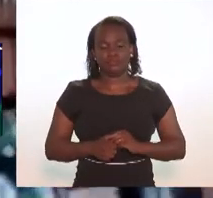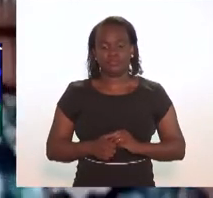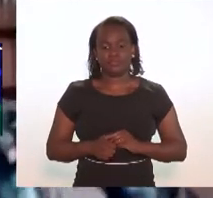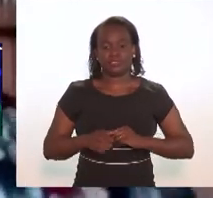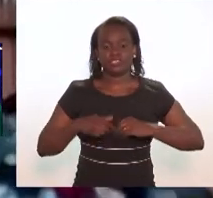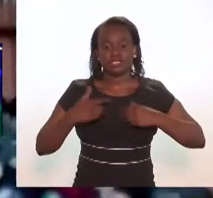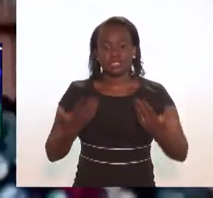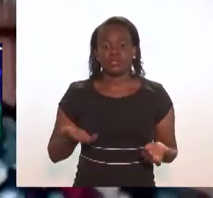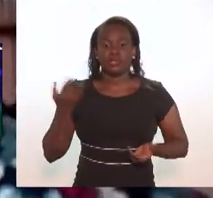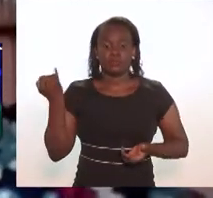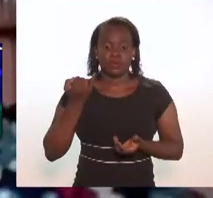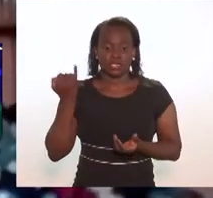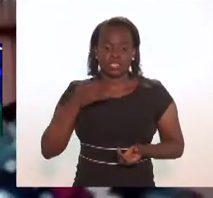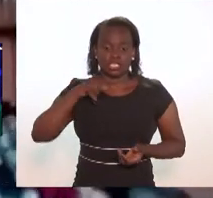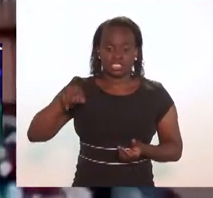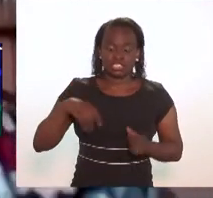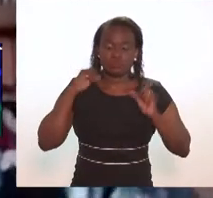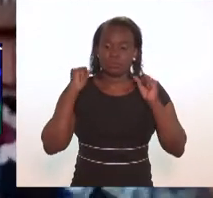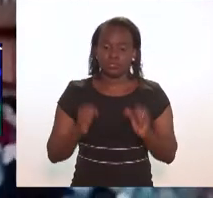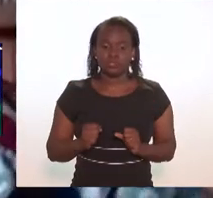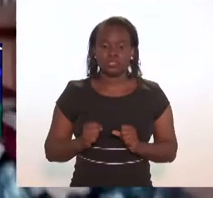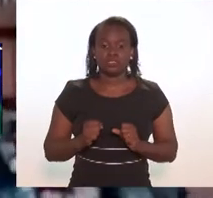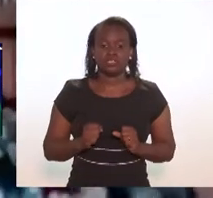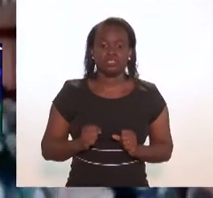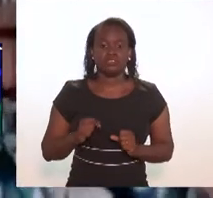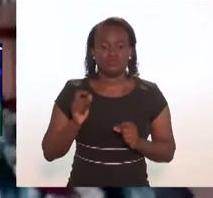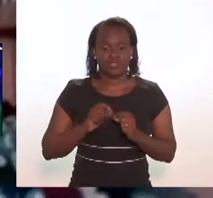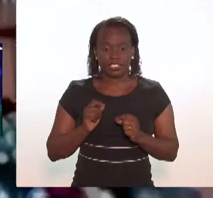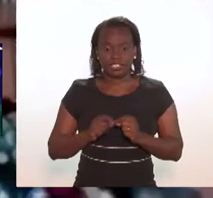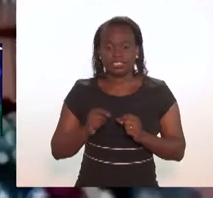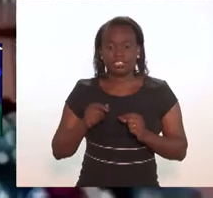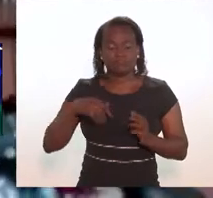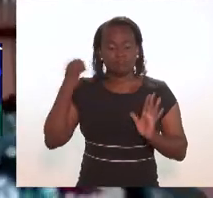Então, é importante que a gente possa fazer um